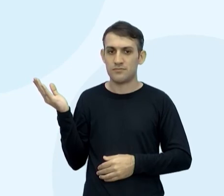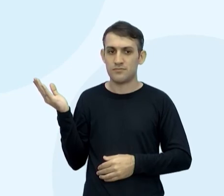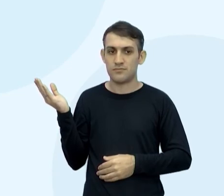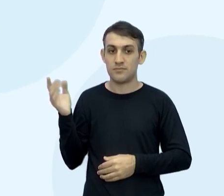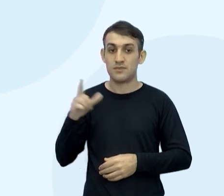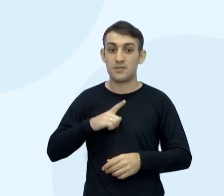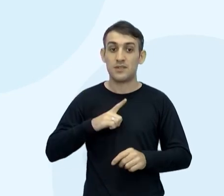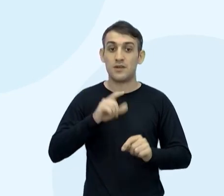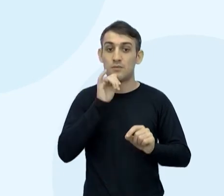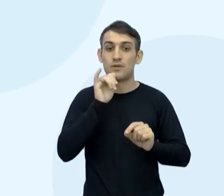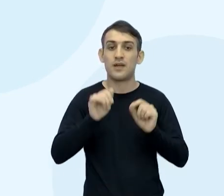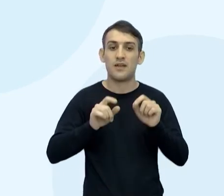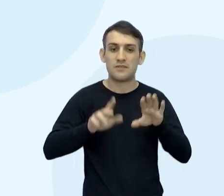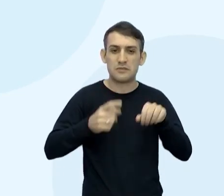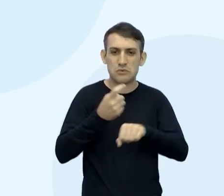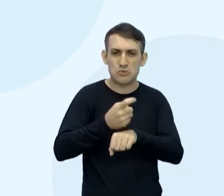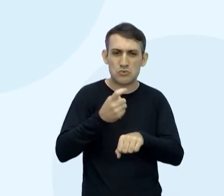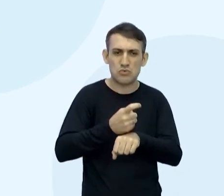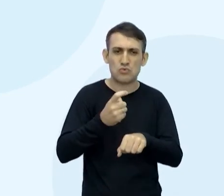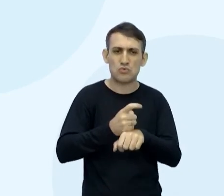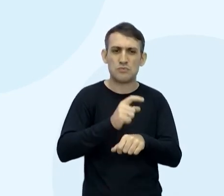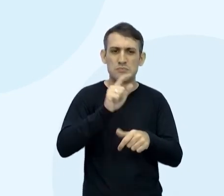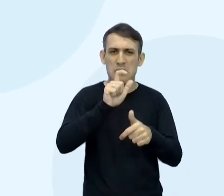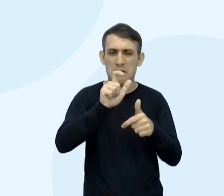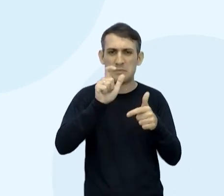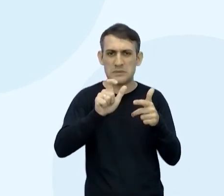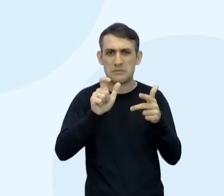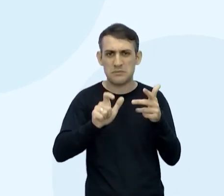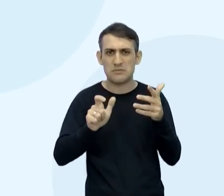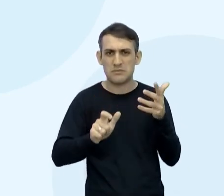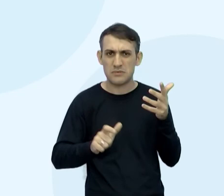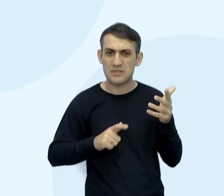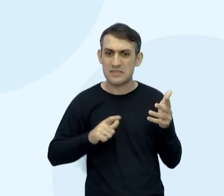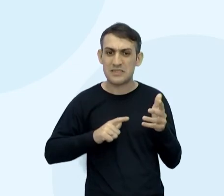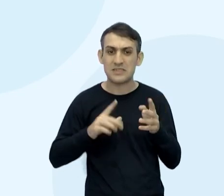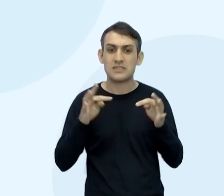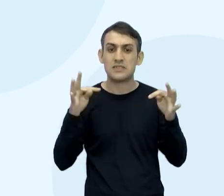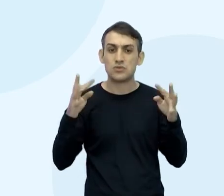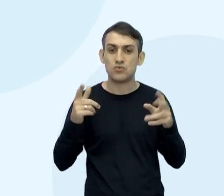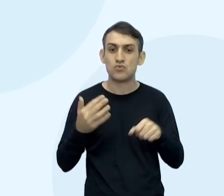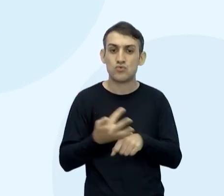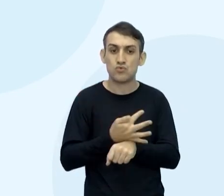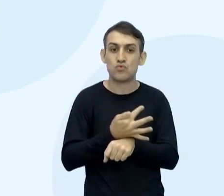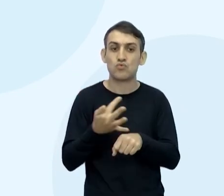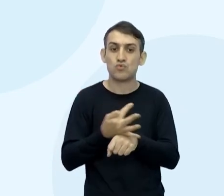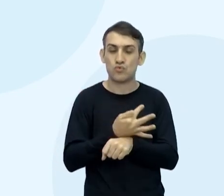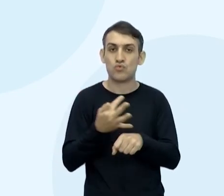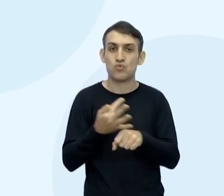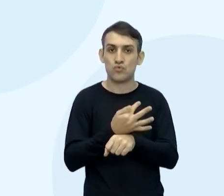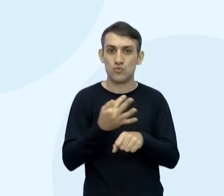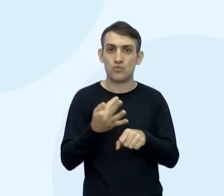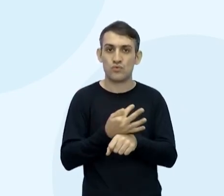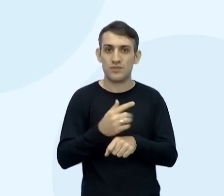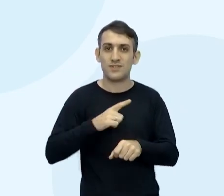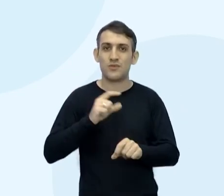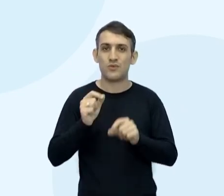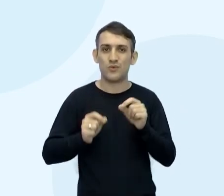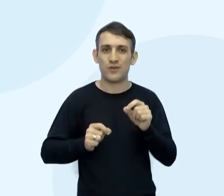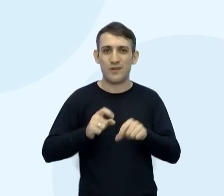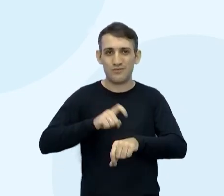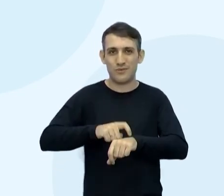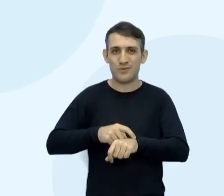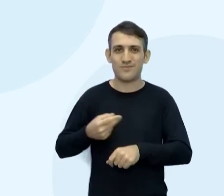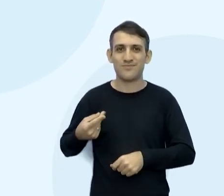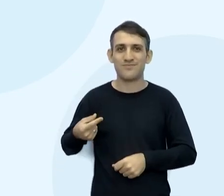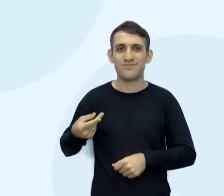compressão, dureza, isolamento térmico, acústico, elevada a temperaturas, resistência a temperaturas e ao fogo, além